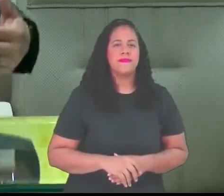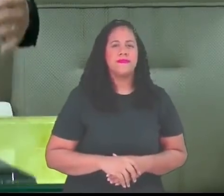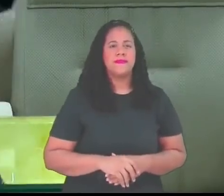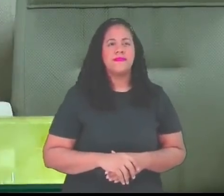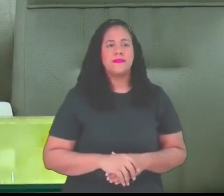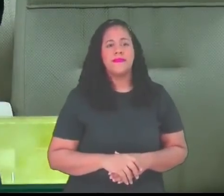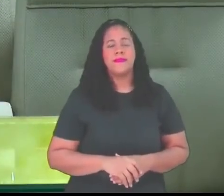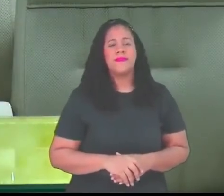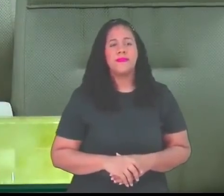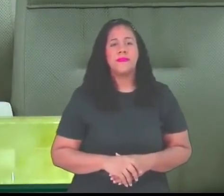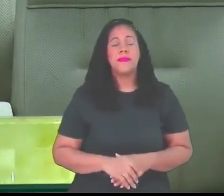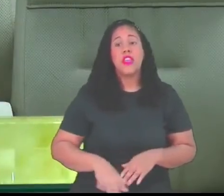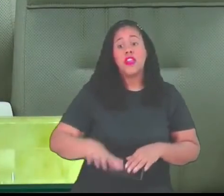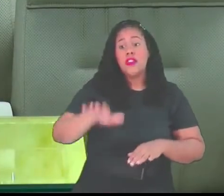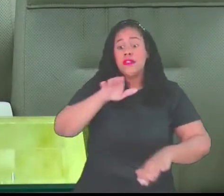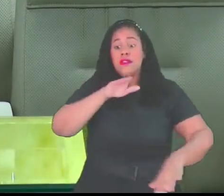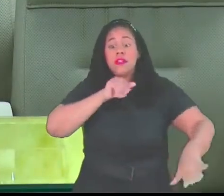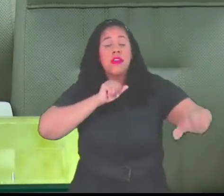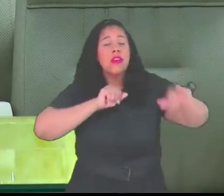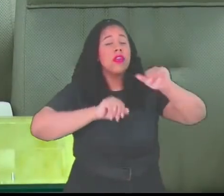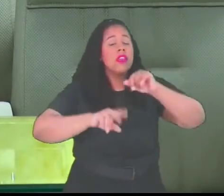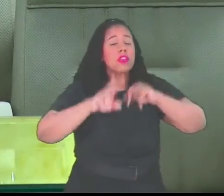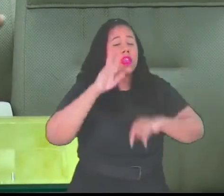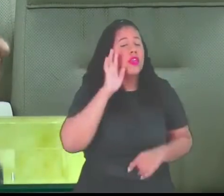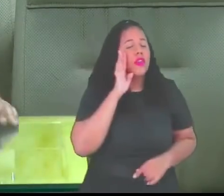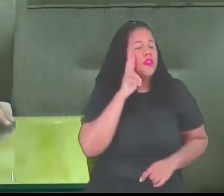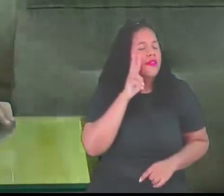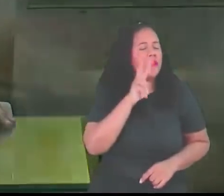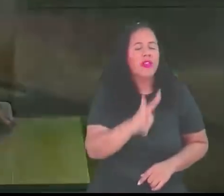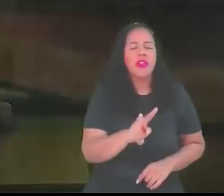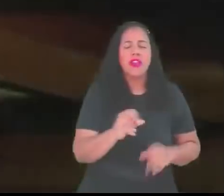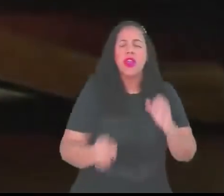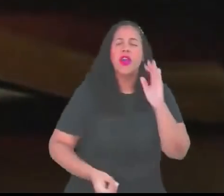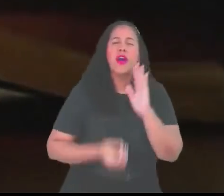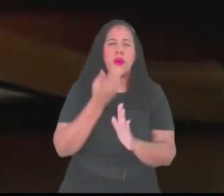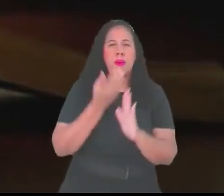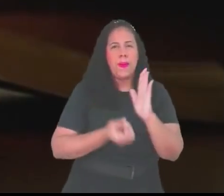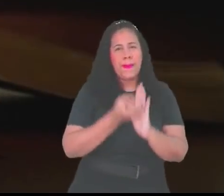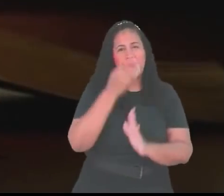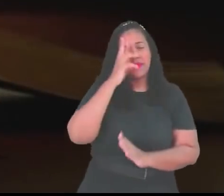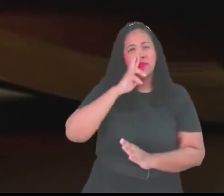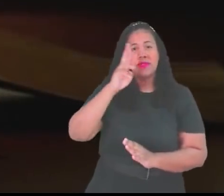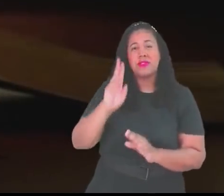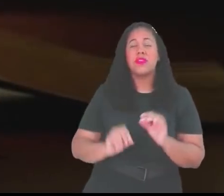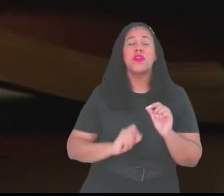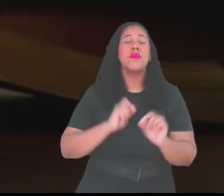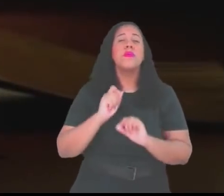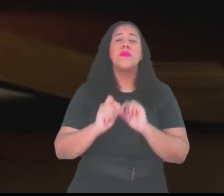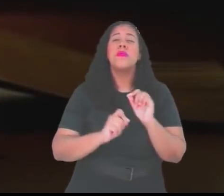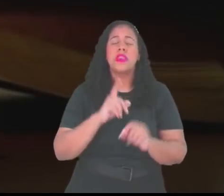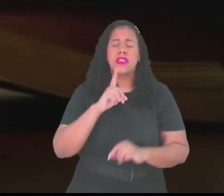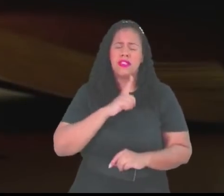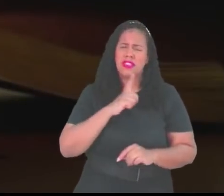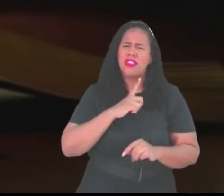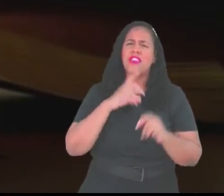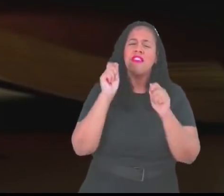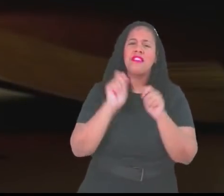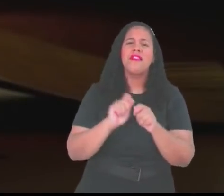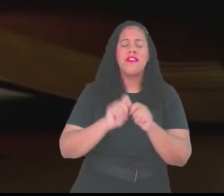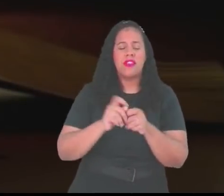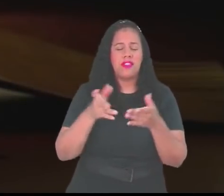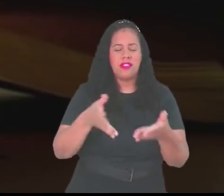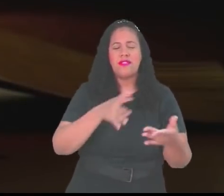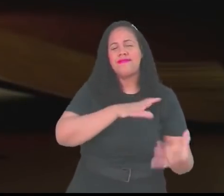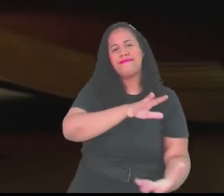Aí ele diz: vinde contemplai as obras do Senhor. Que desolações tem feito na